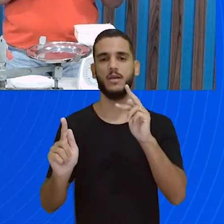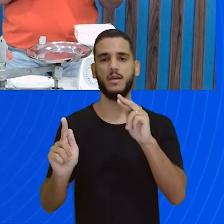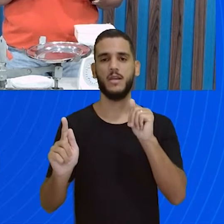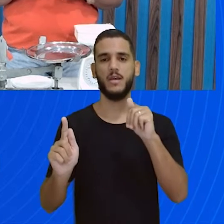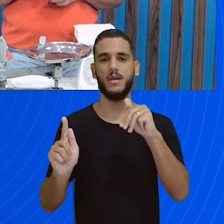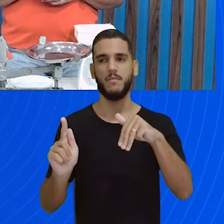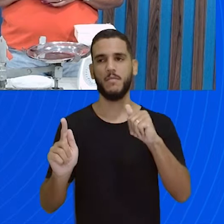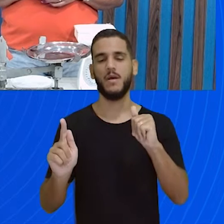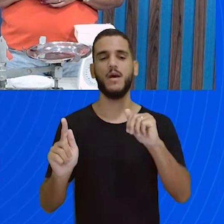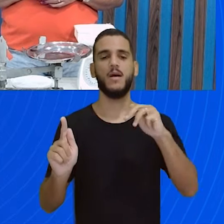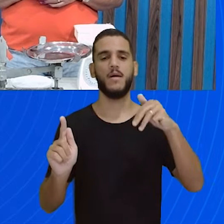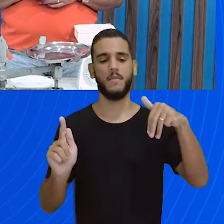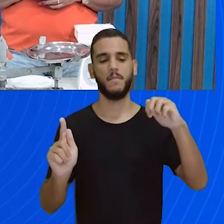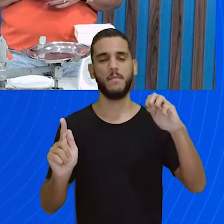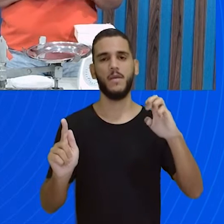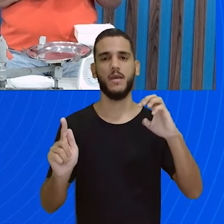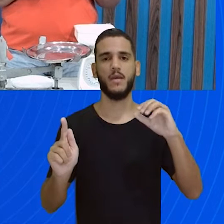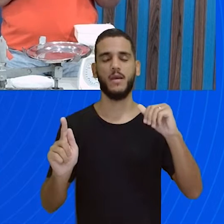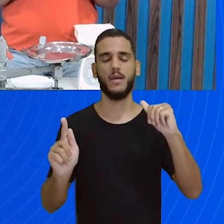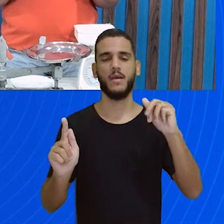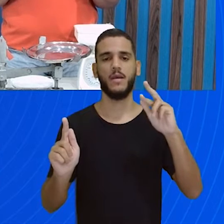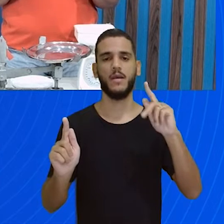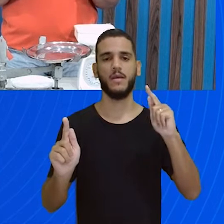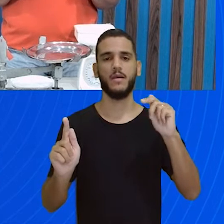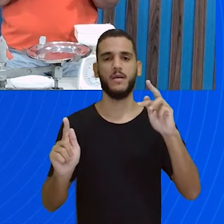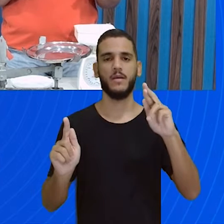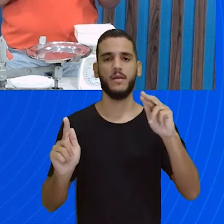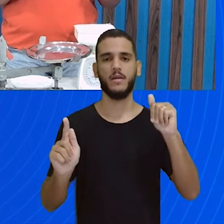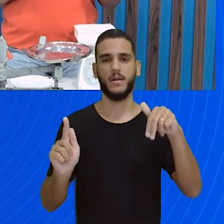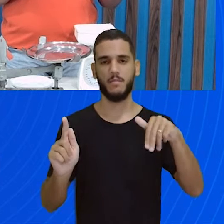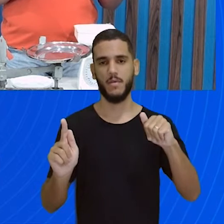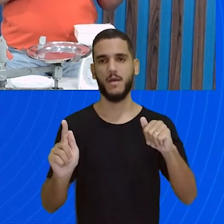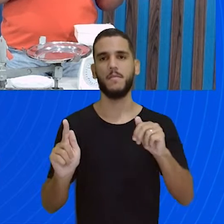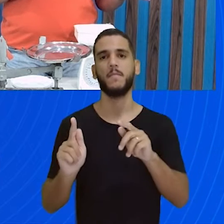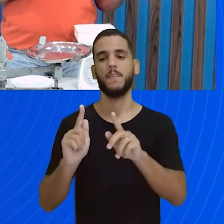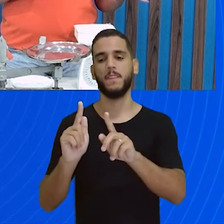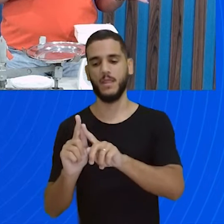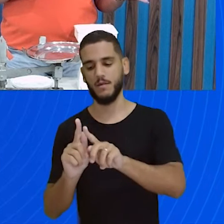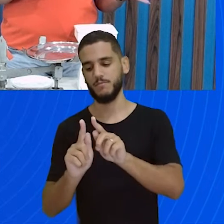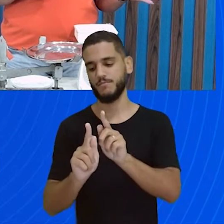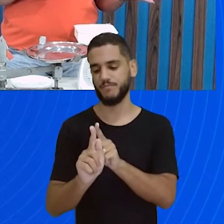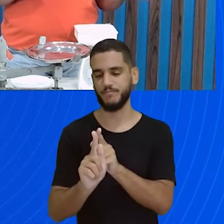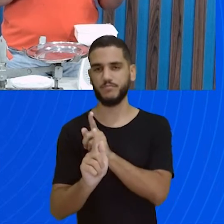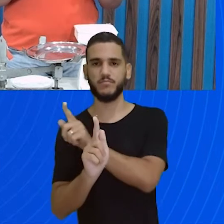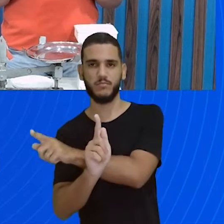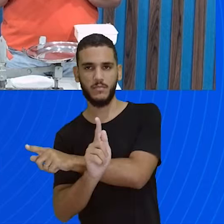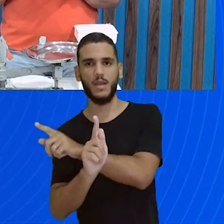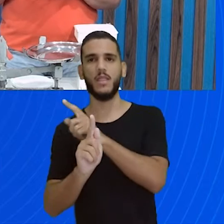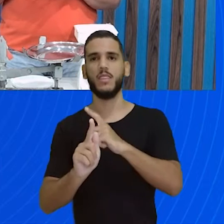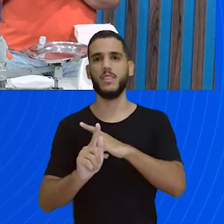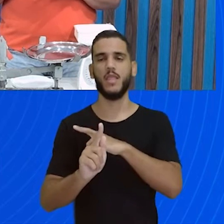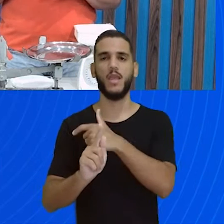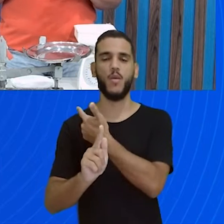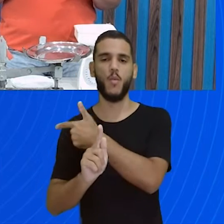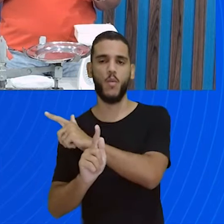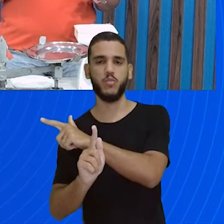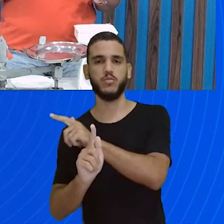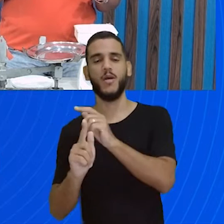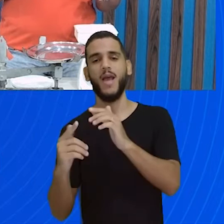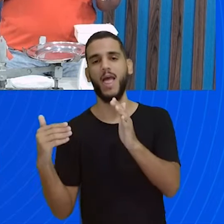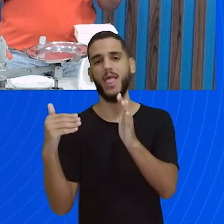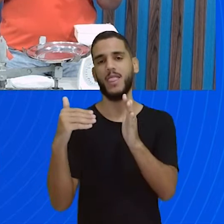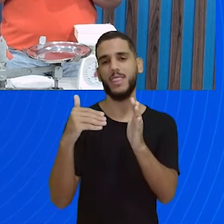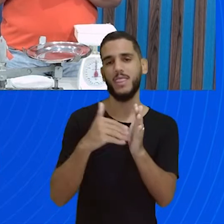e quilograma, certo? Então, você vai perceber que do quilograma para miligrama eu